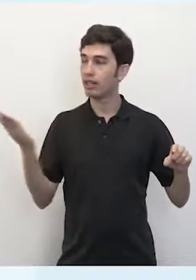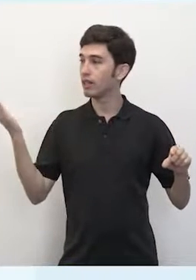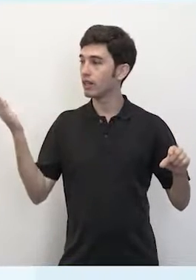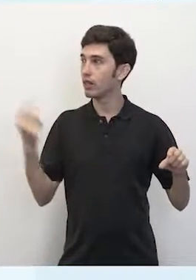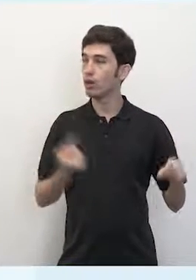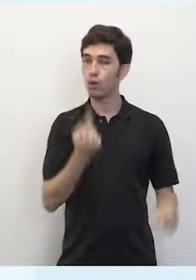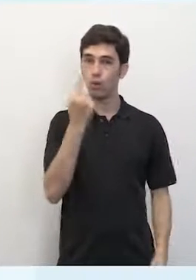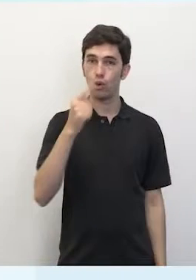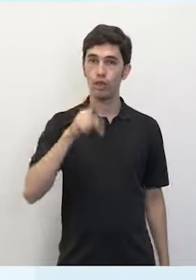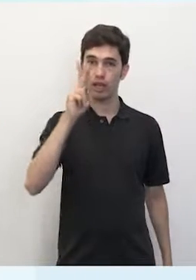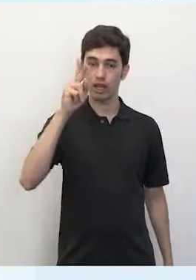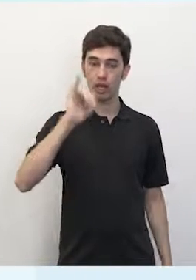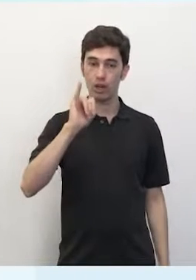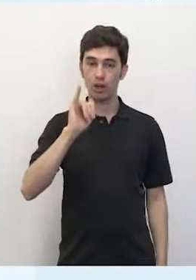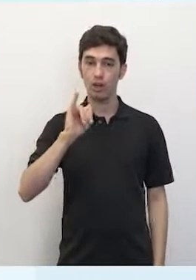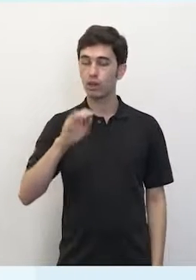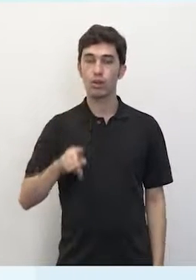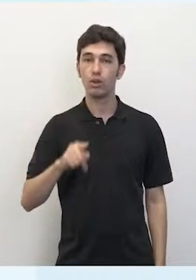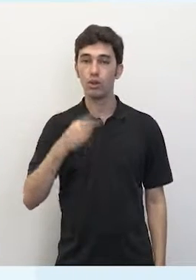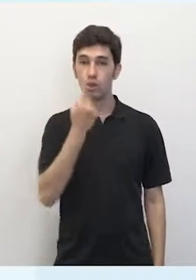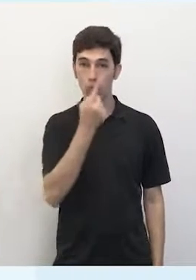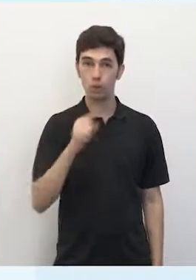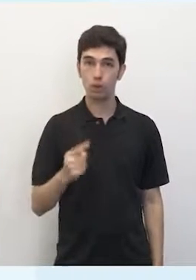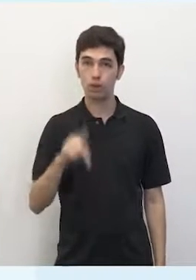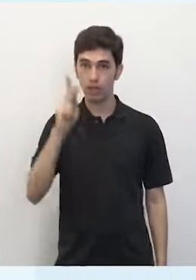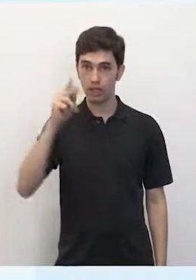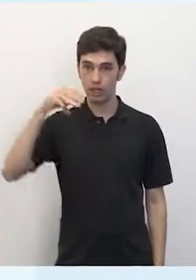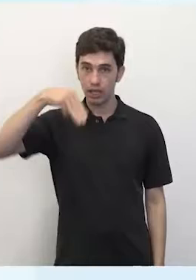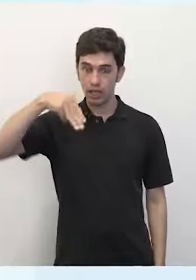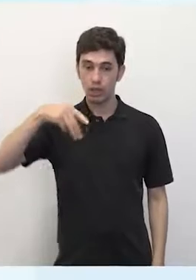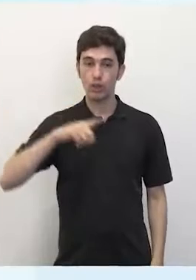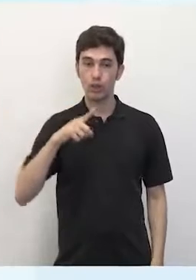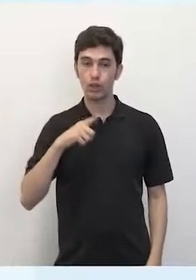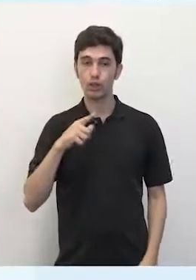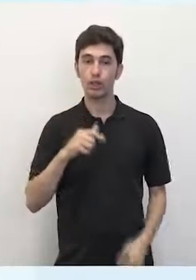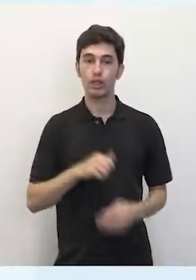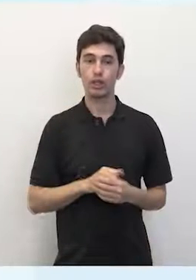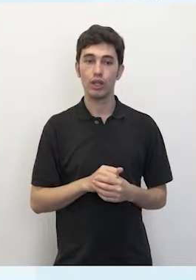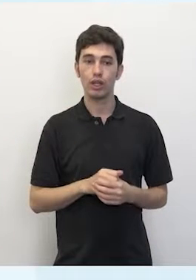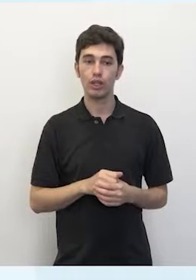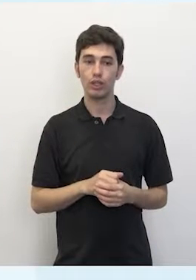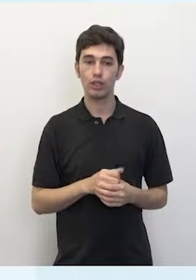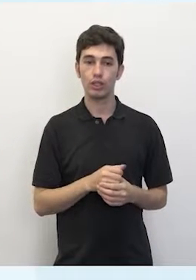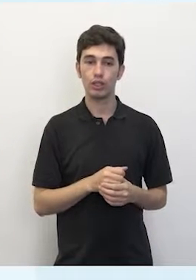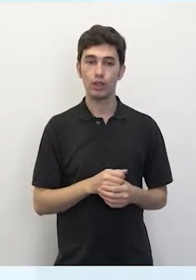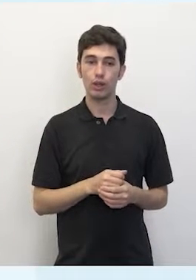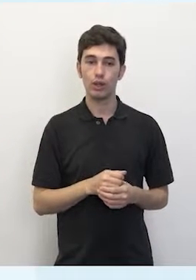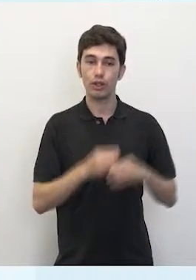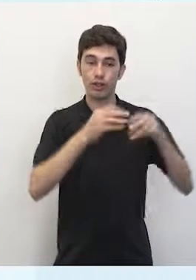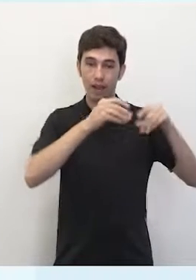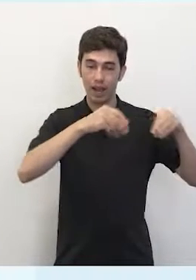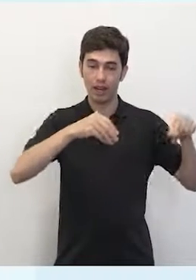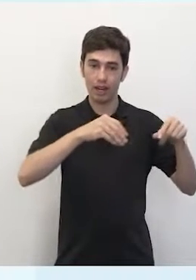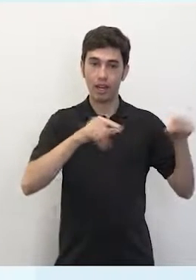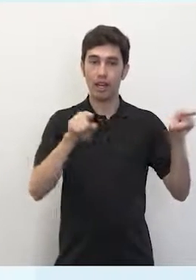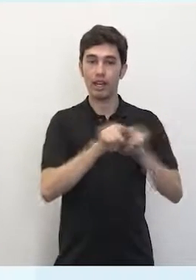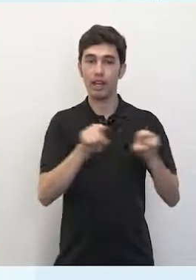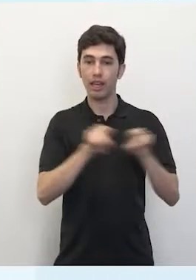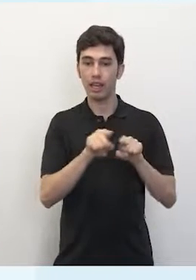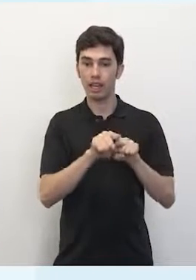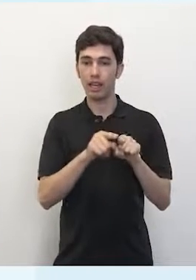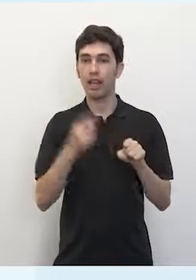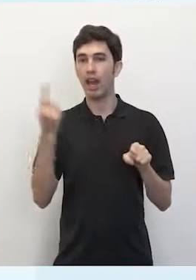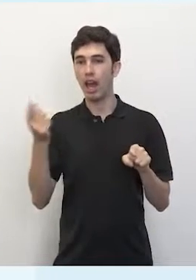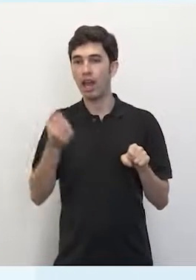1 quilo, 2 quilos, 3 quilos e assim por diante, tá? A quantidade de farinha e a quantidade de